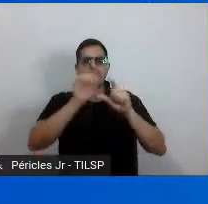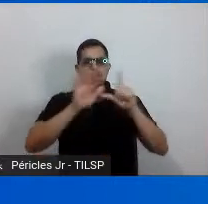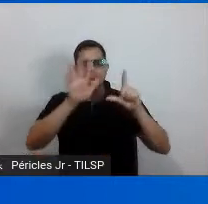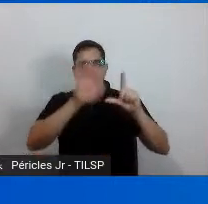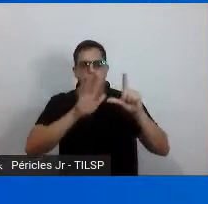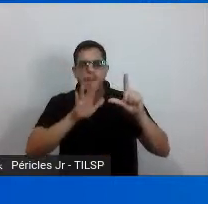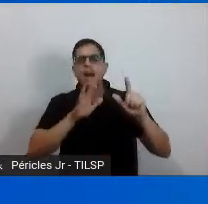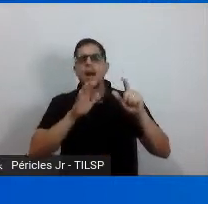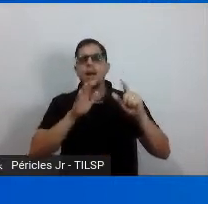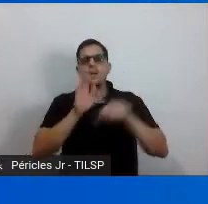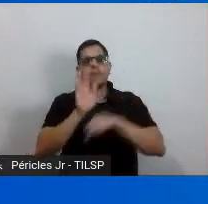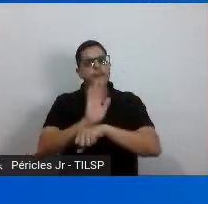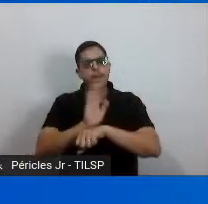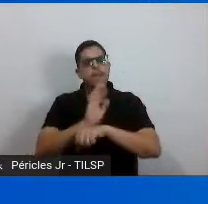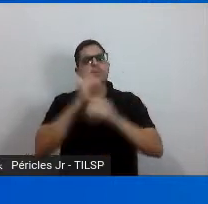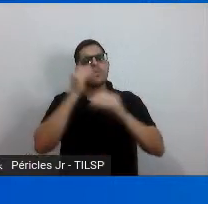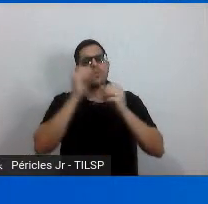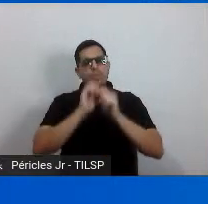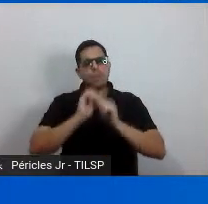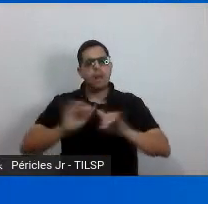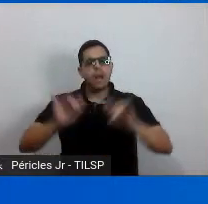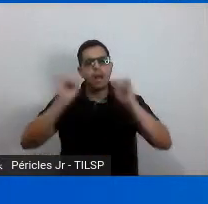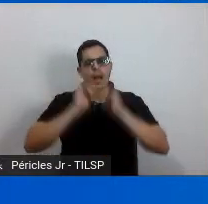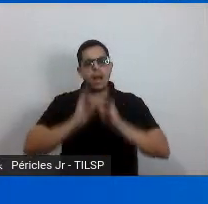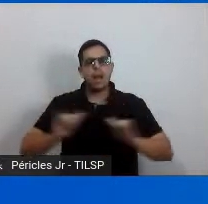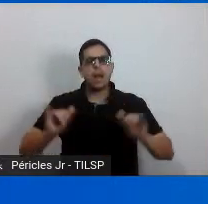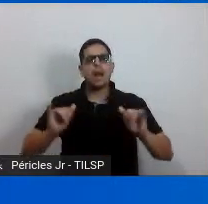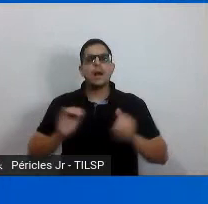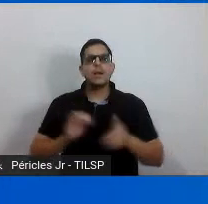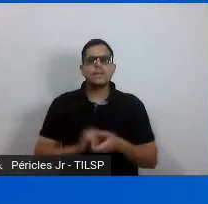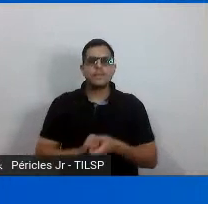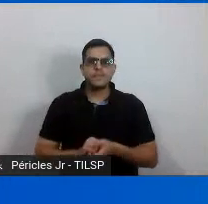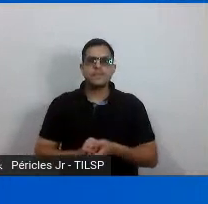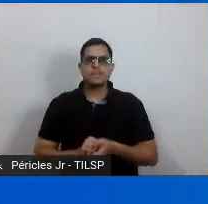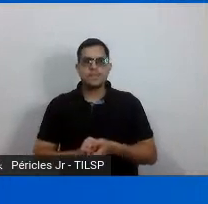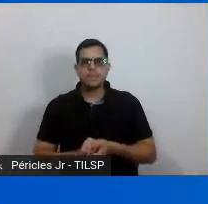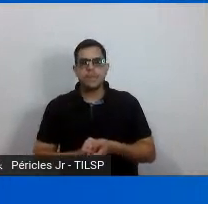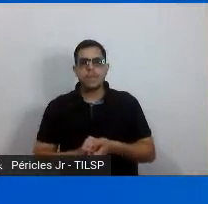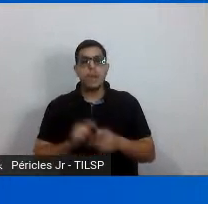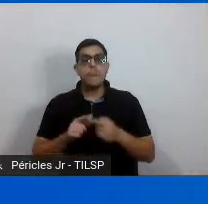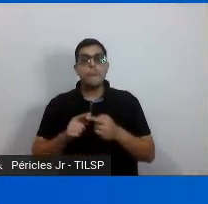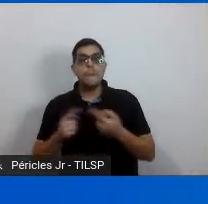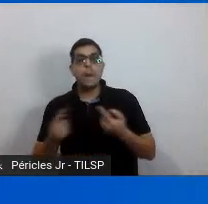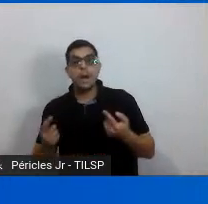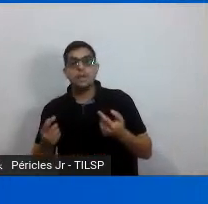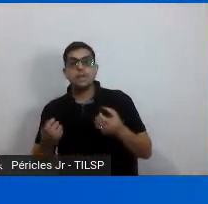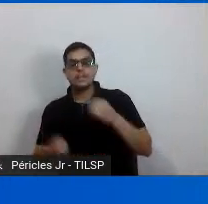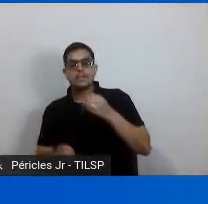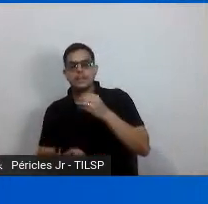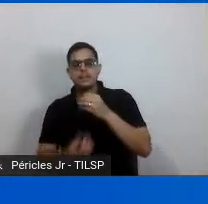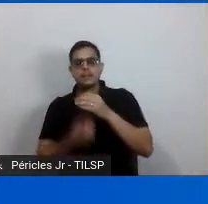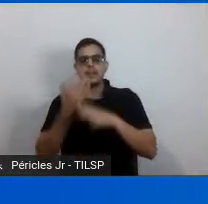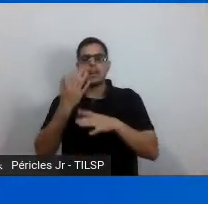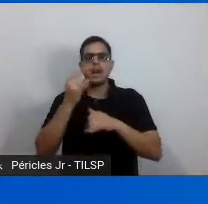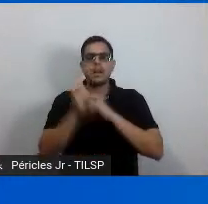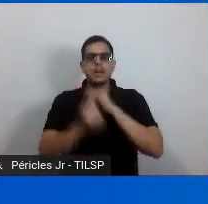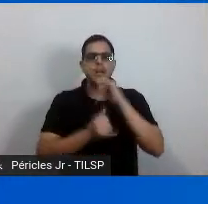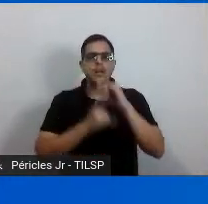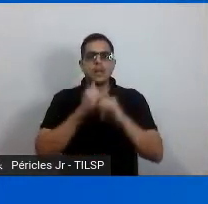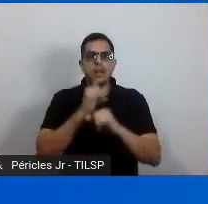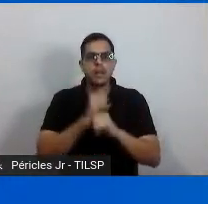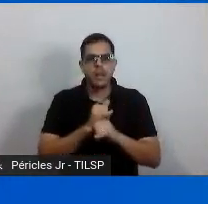agora postar na internet textos imagens ou vídeos que a própria pessoa